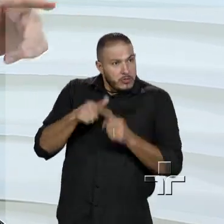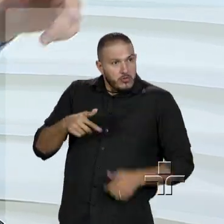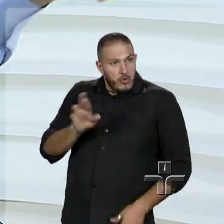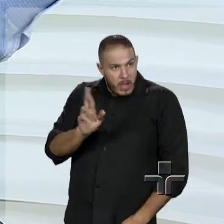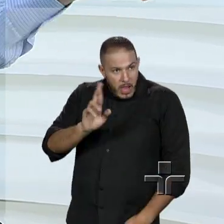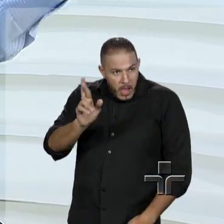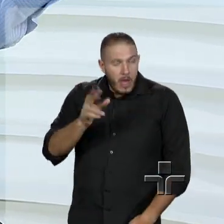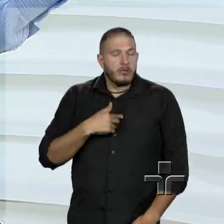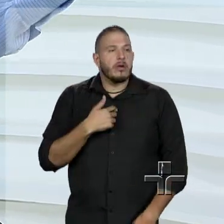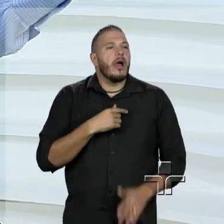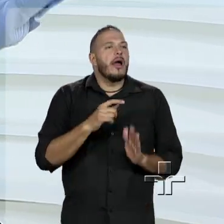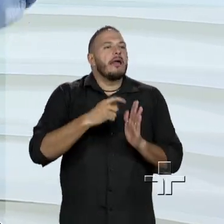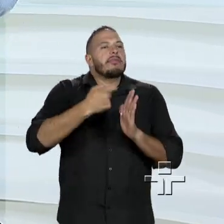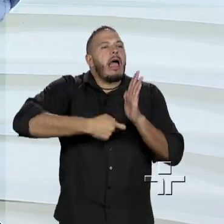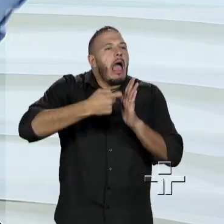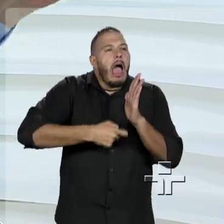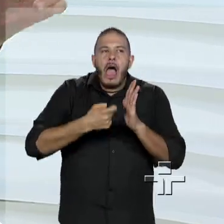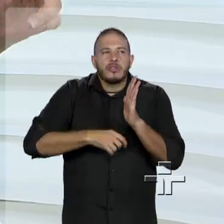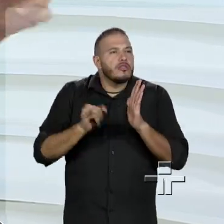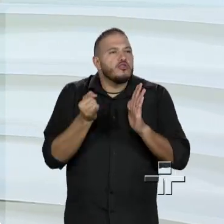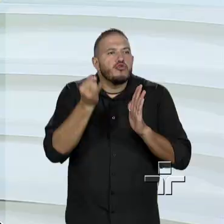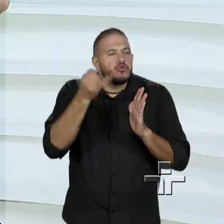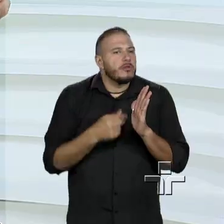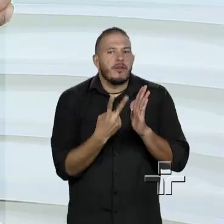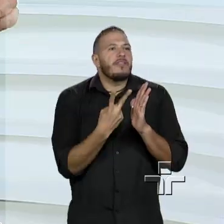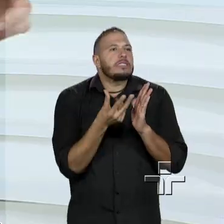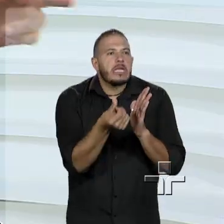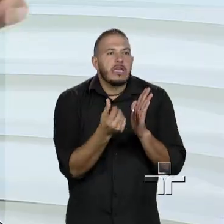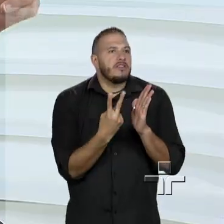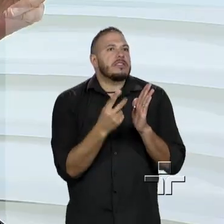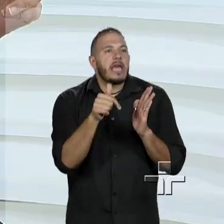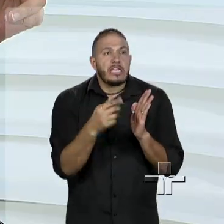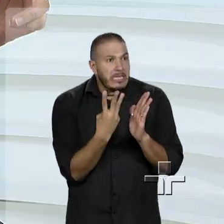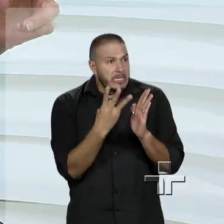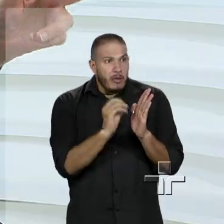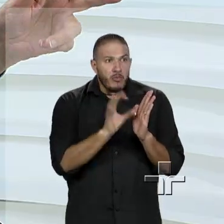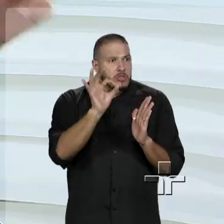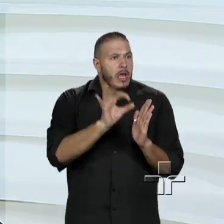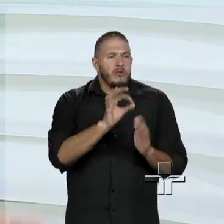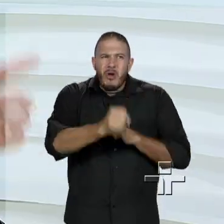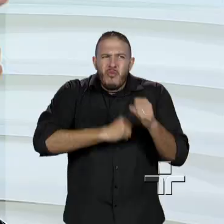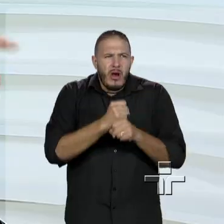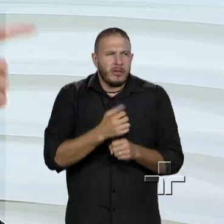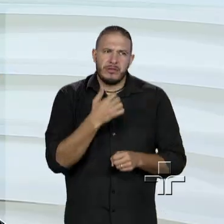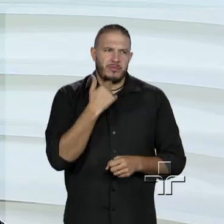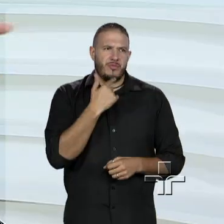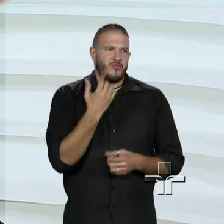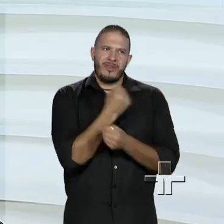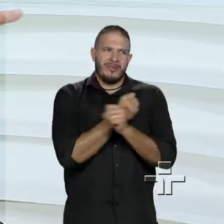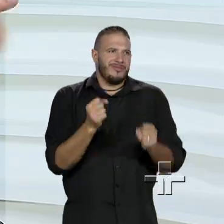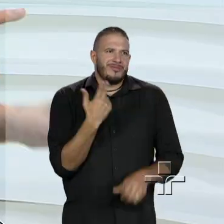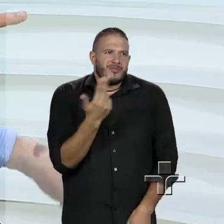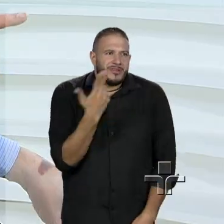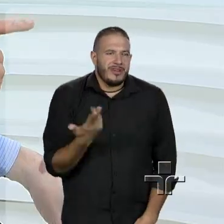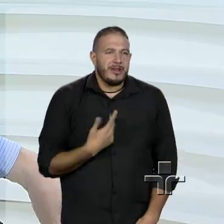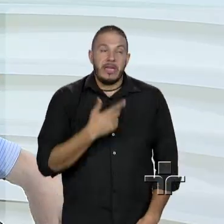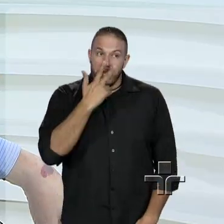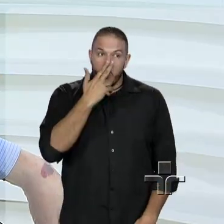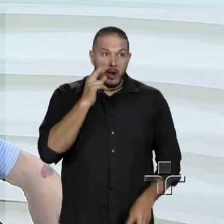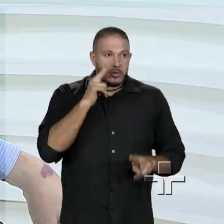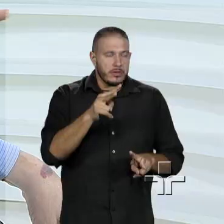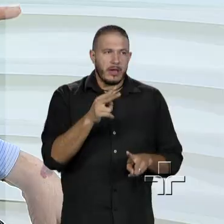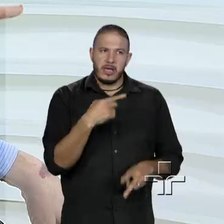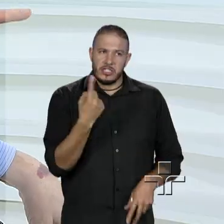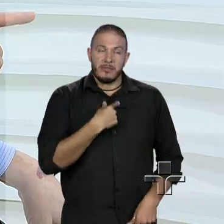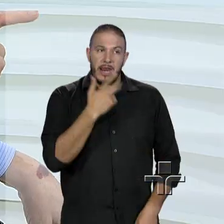de juros real de 26%, 27%, 30% ao ano. Não há ninguém que aguente isso. Aliás, é uma das coisas que eu acho que nós não estamos